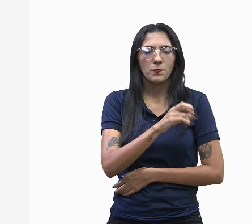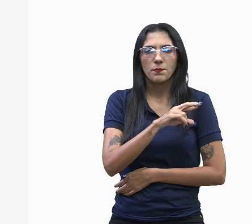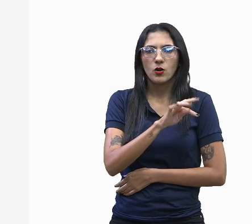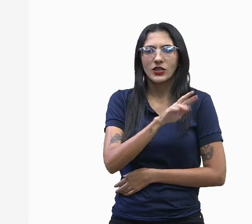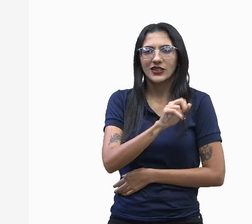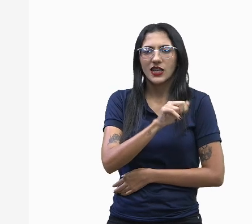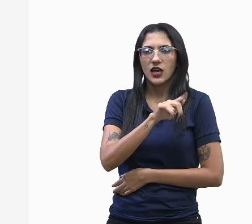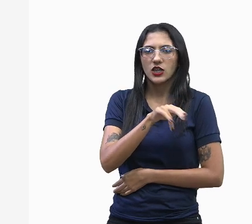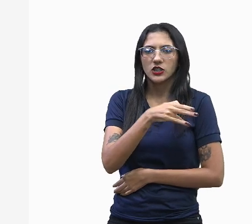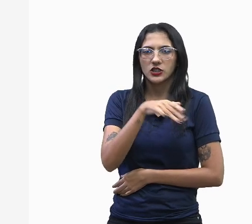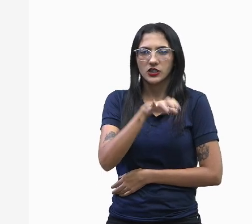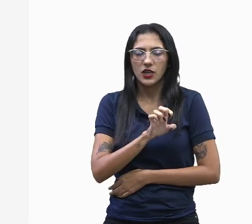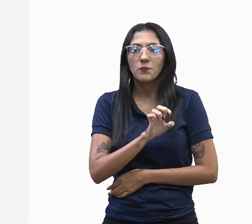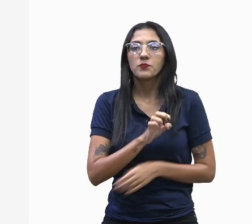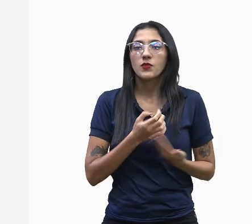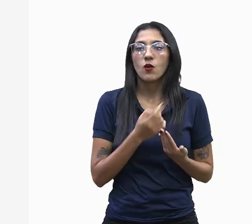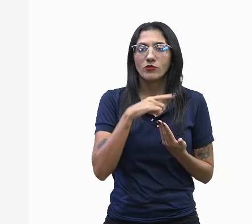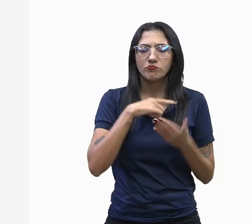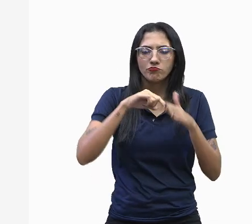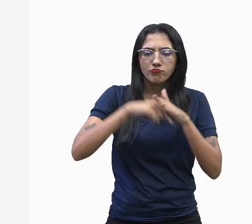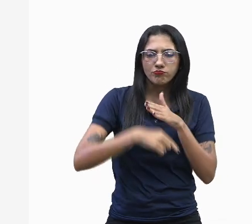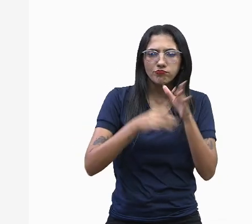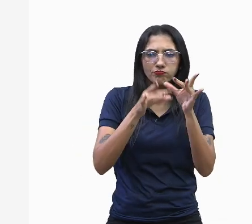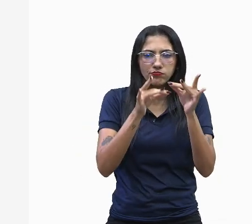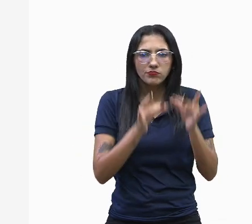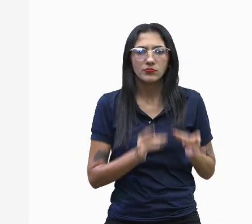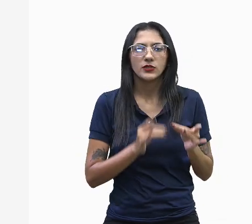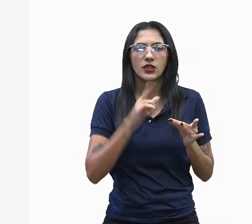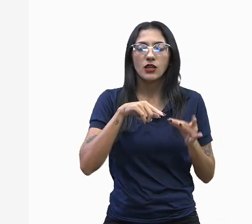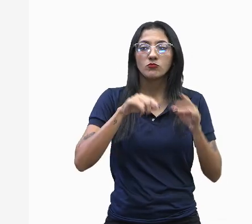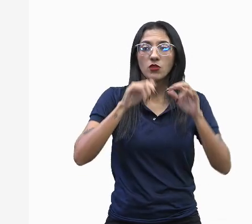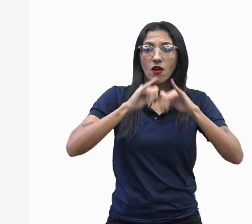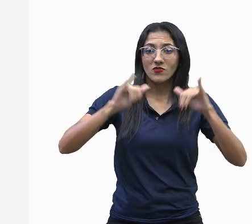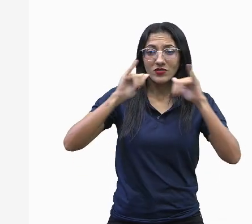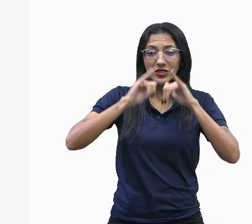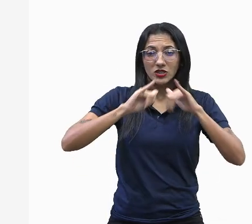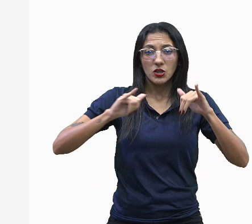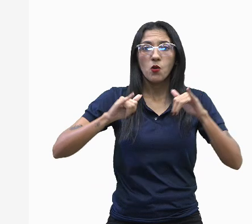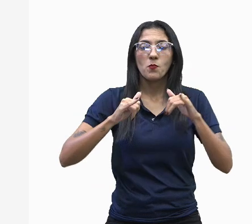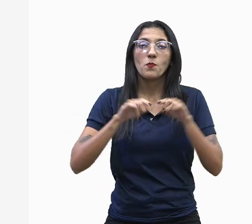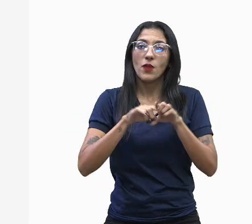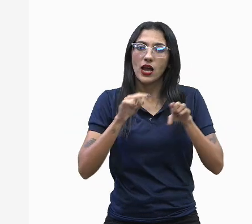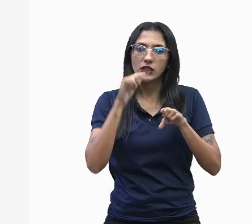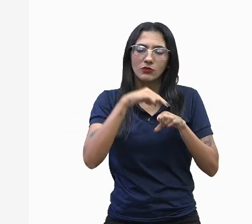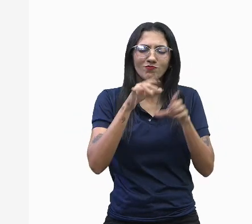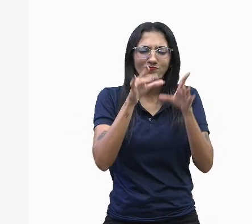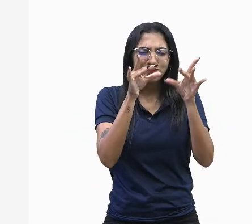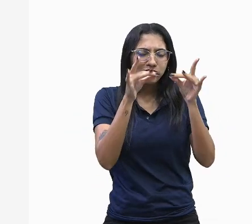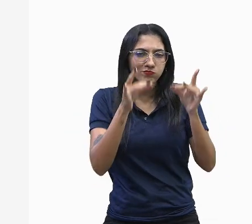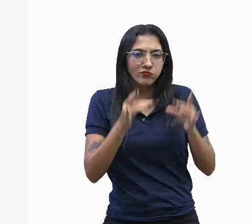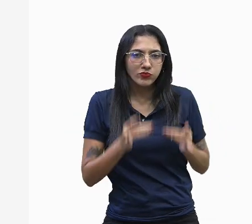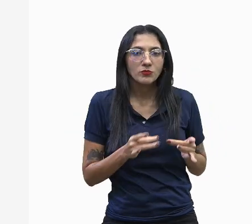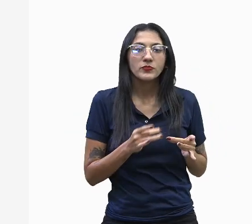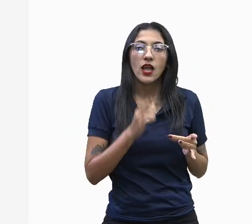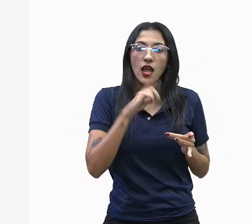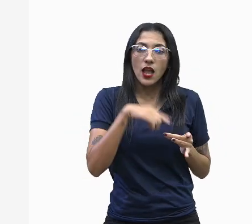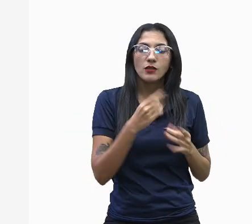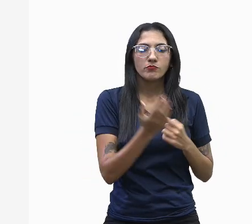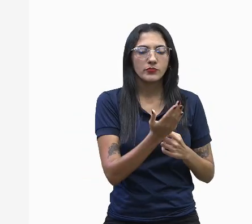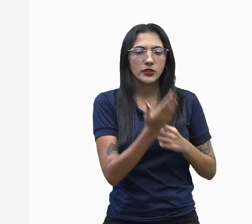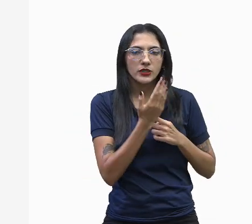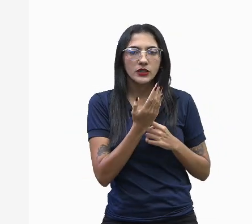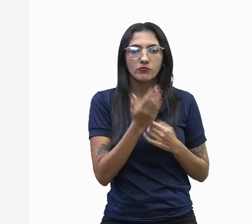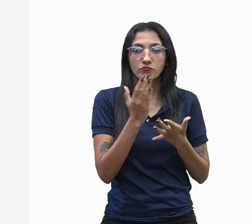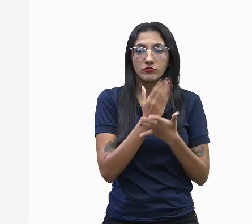que aprofundam uma notícia. É uma notícia ampliada e ela traz a